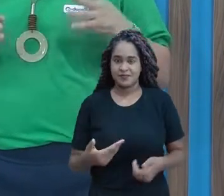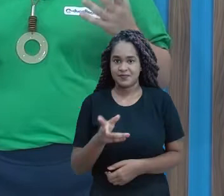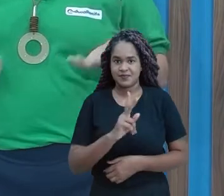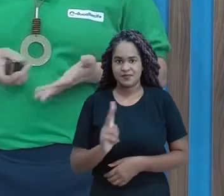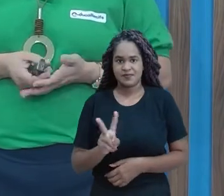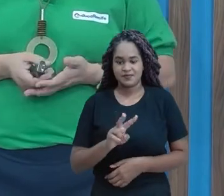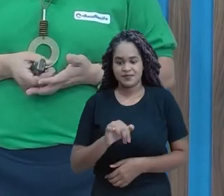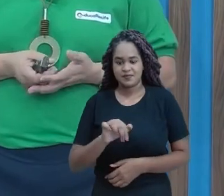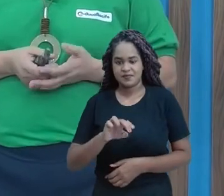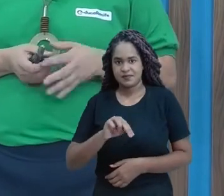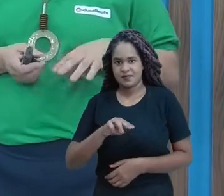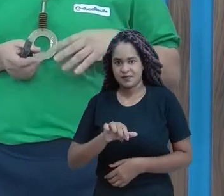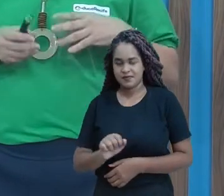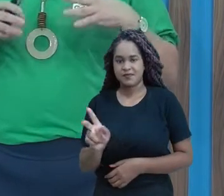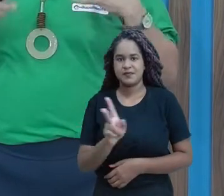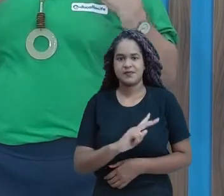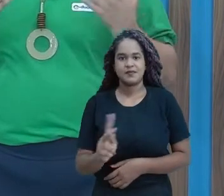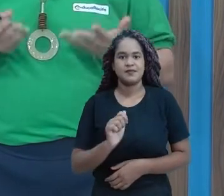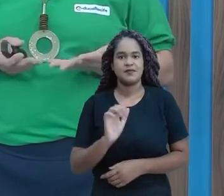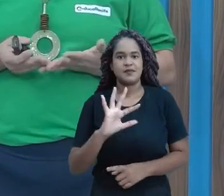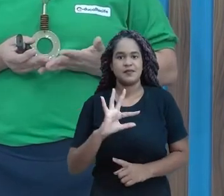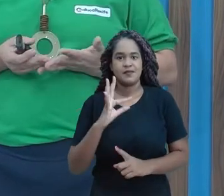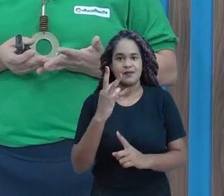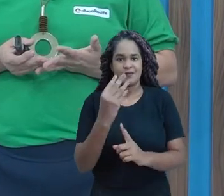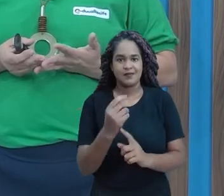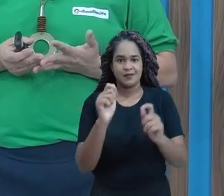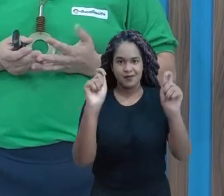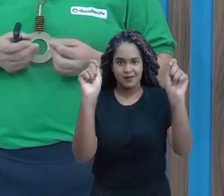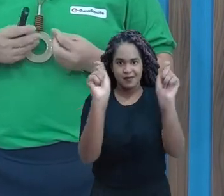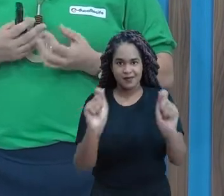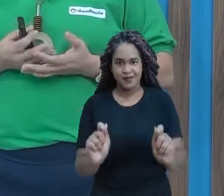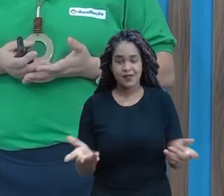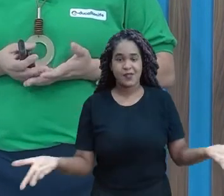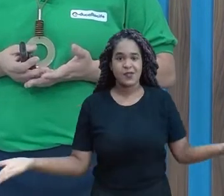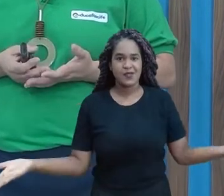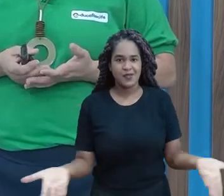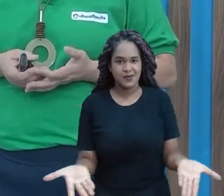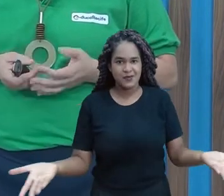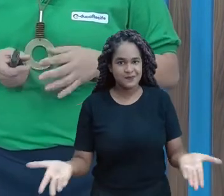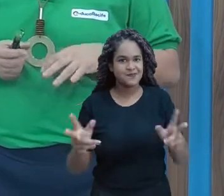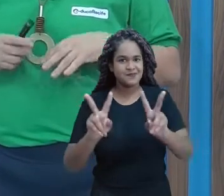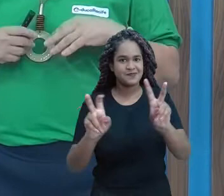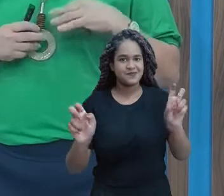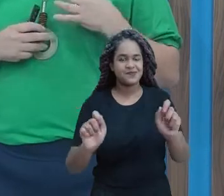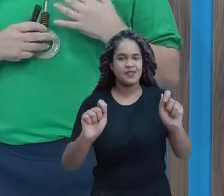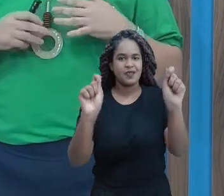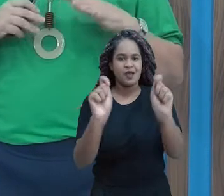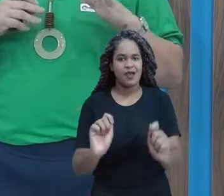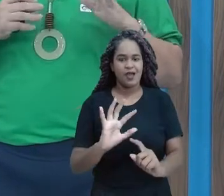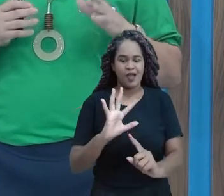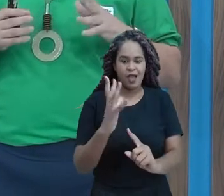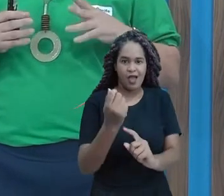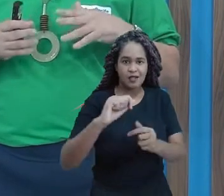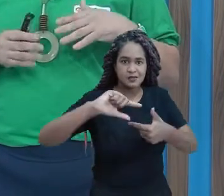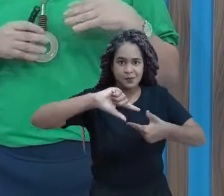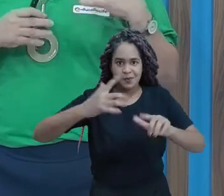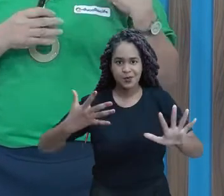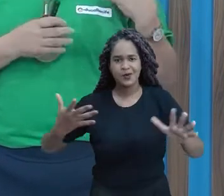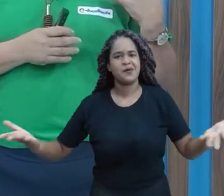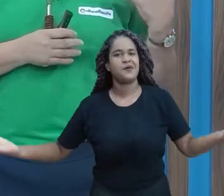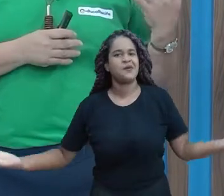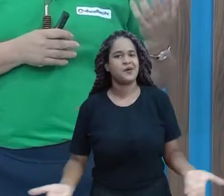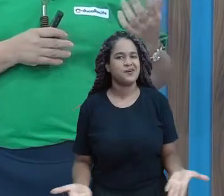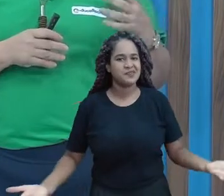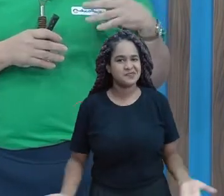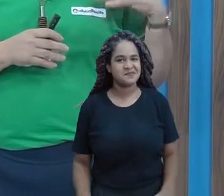a professora de arte. A gente hoje vai fazer uma aula sobre arte moderna e a gente vai fazer uma aula bem especial, porque hoje a gente